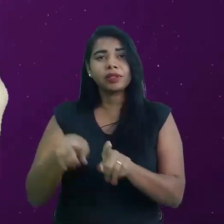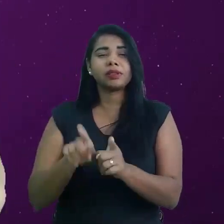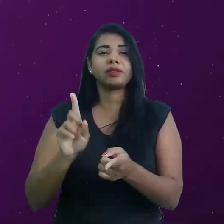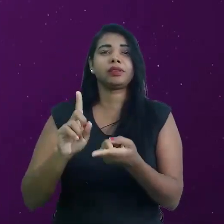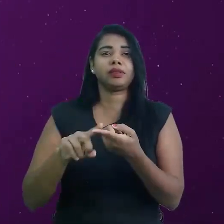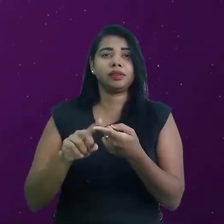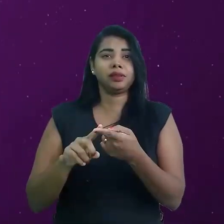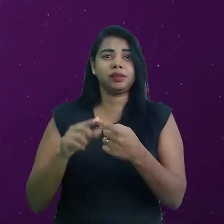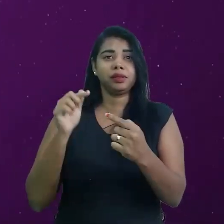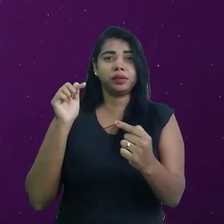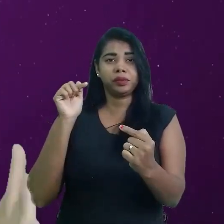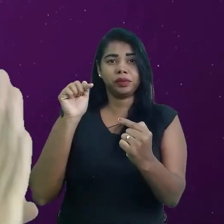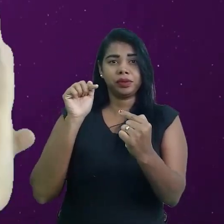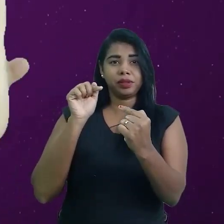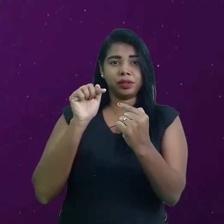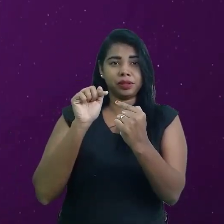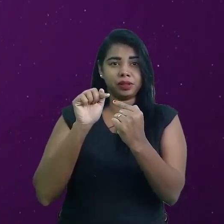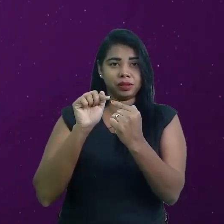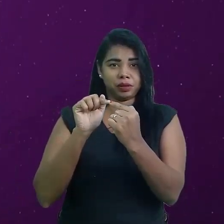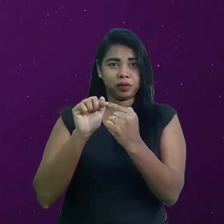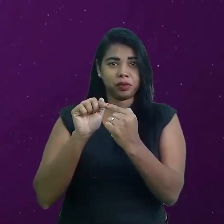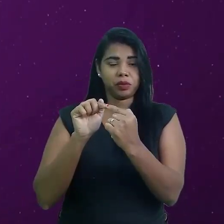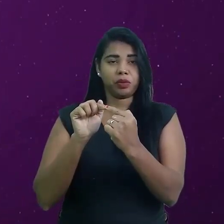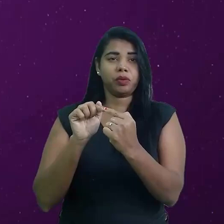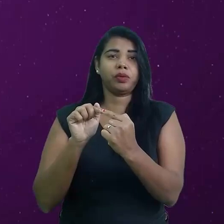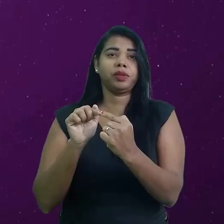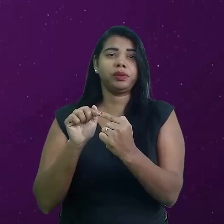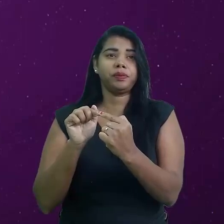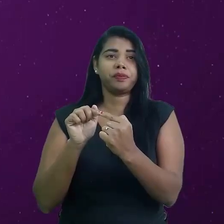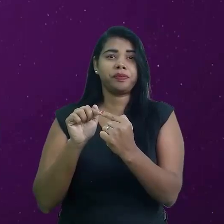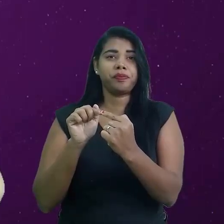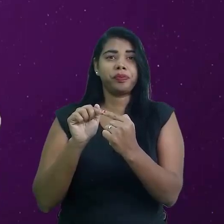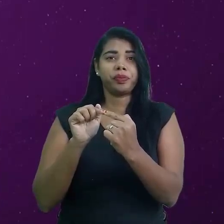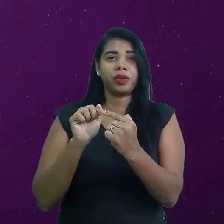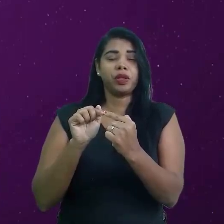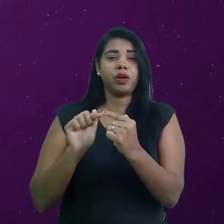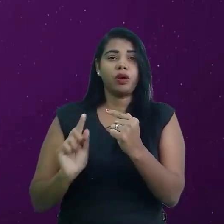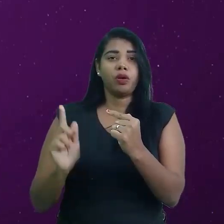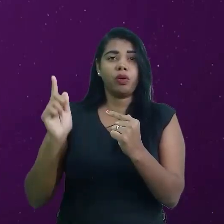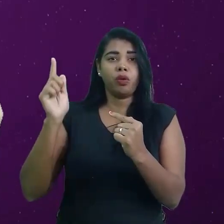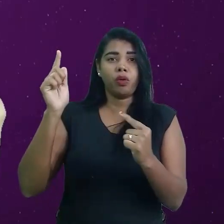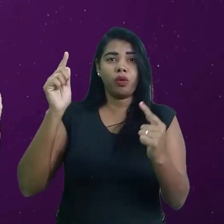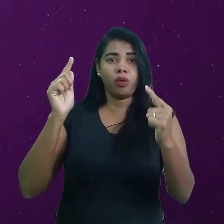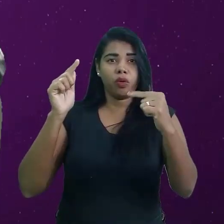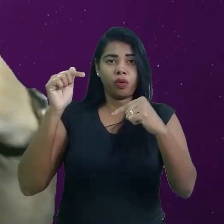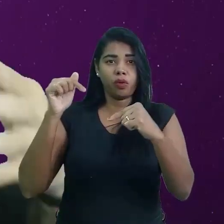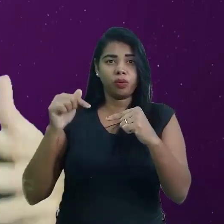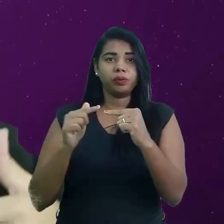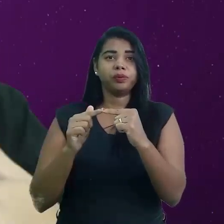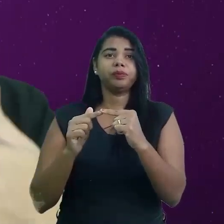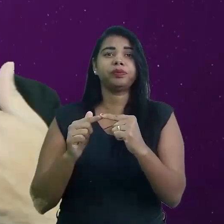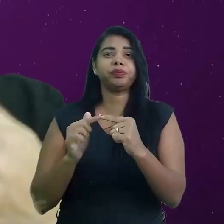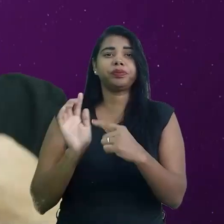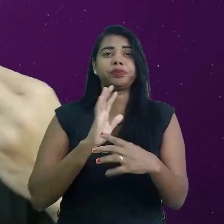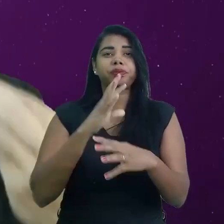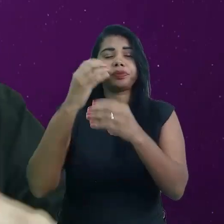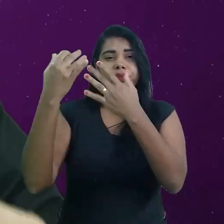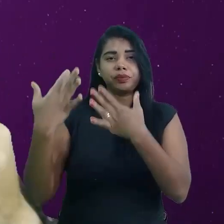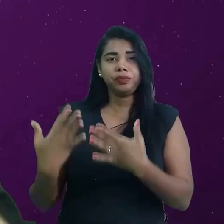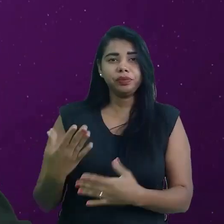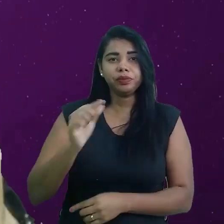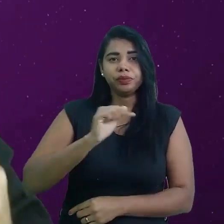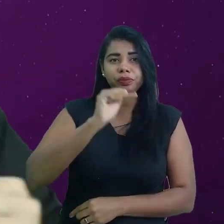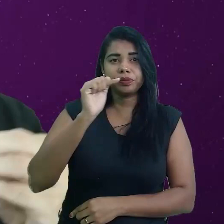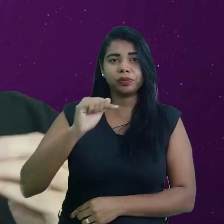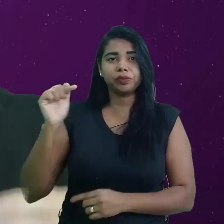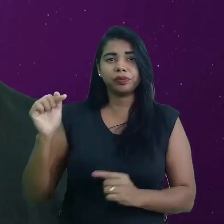quando elas se toquem, ou elas se tocam com as cristas ou com os seus vales. Dessa maneira, a